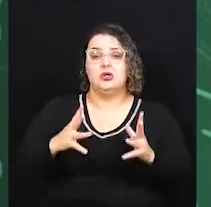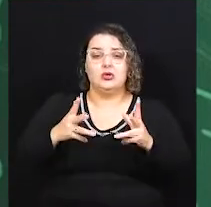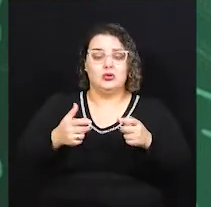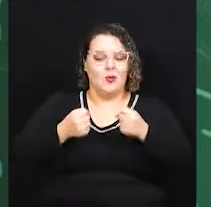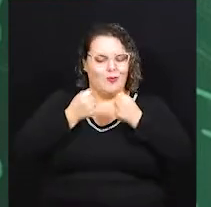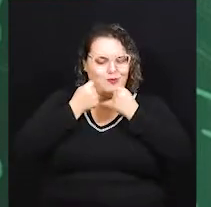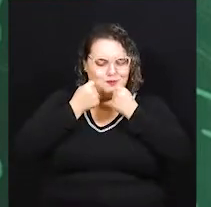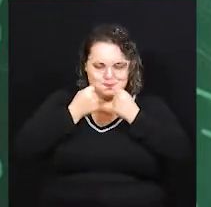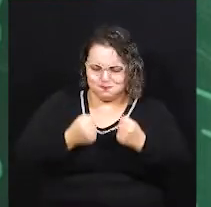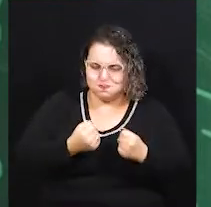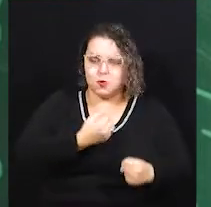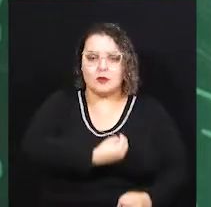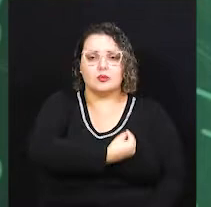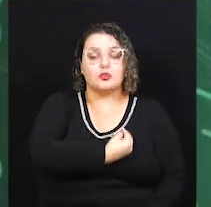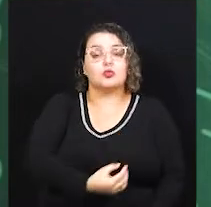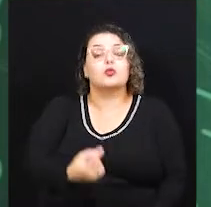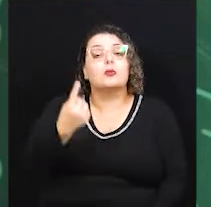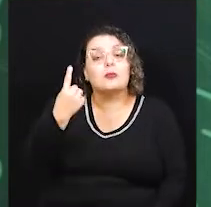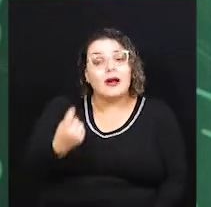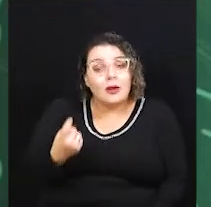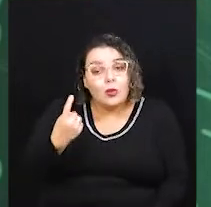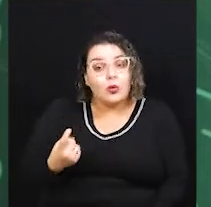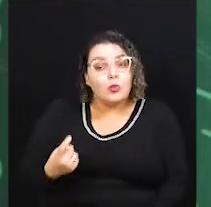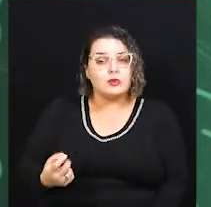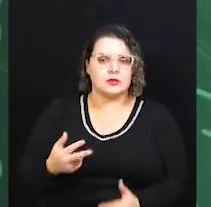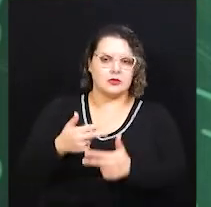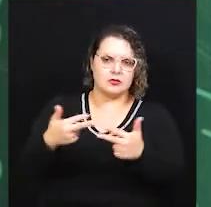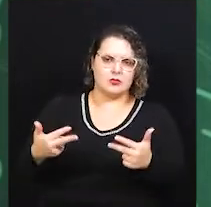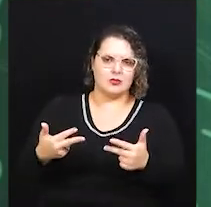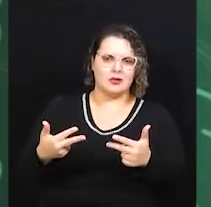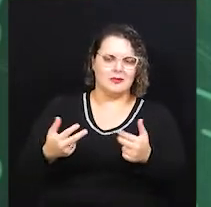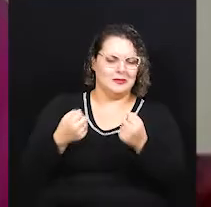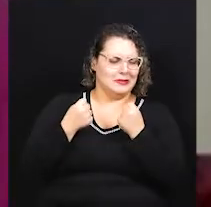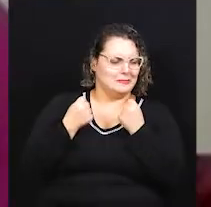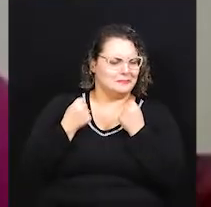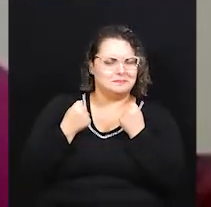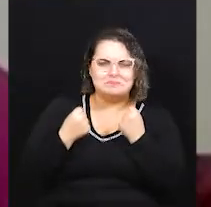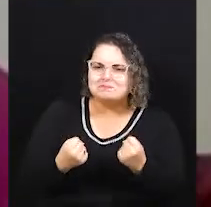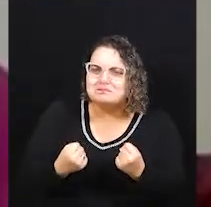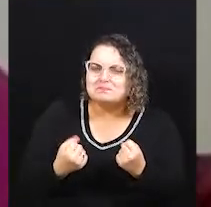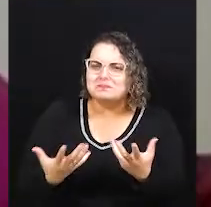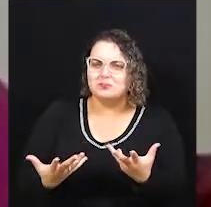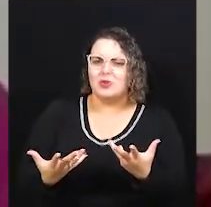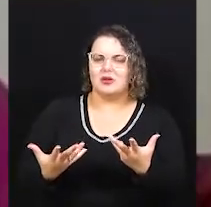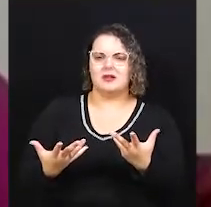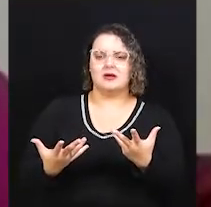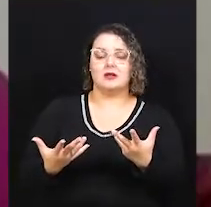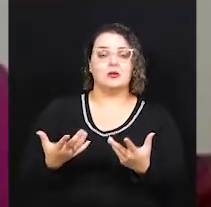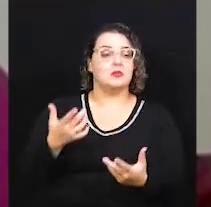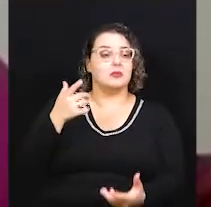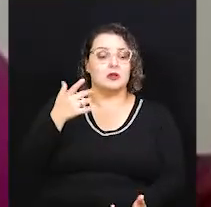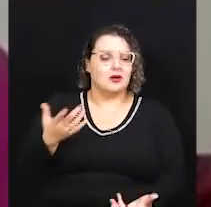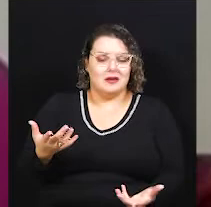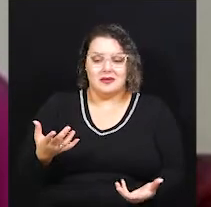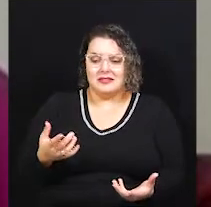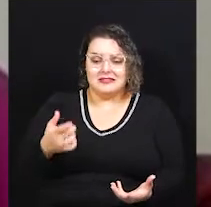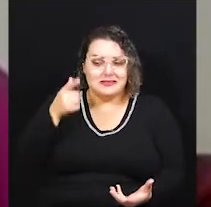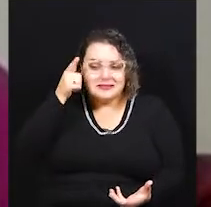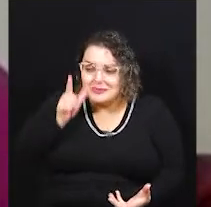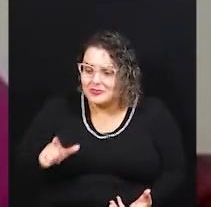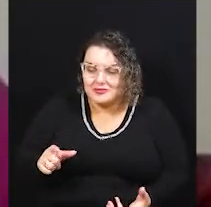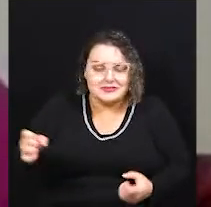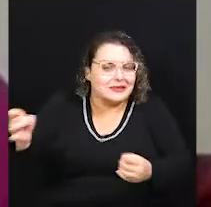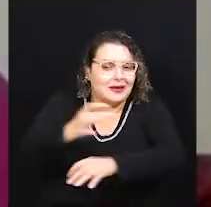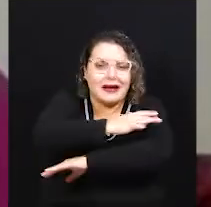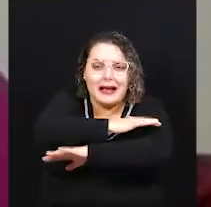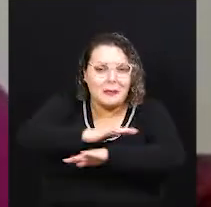peso da sua vida num único ponto, aquilo fica um peso enorme, é como se você não conseguisse aquilo, acabasse.